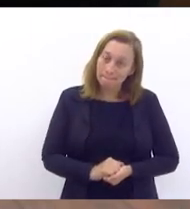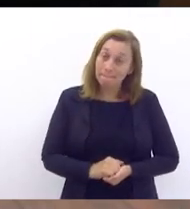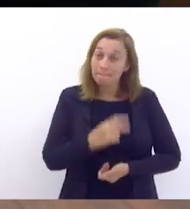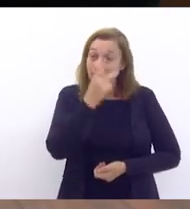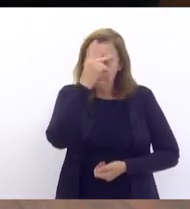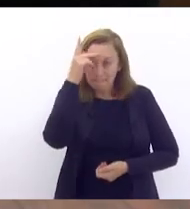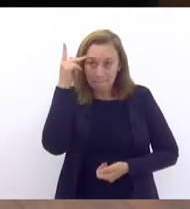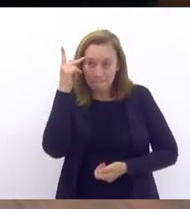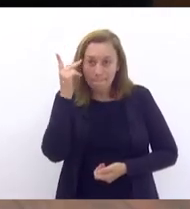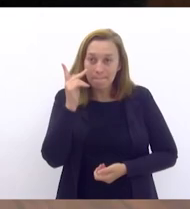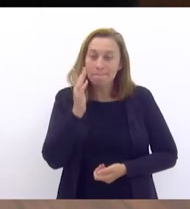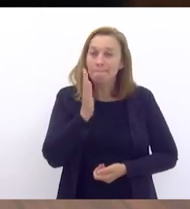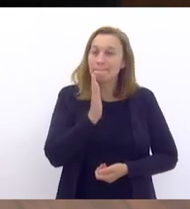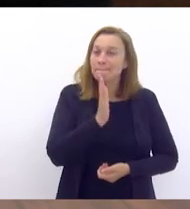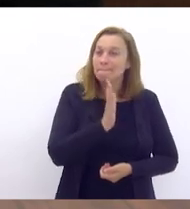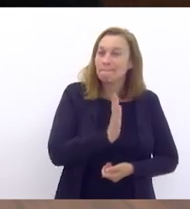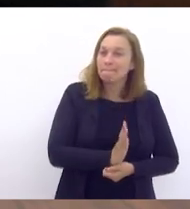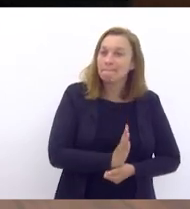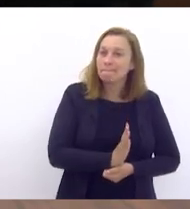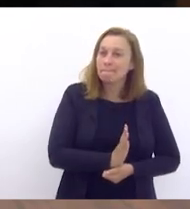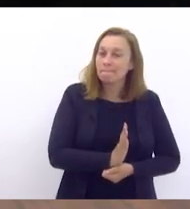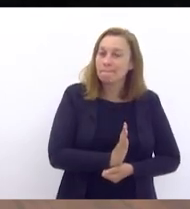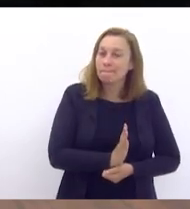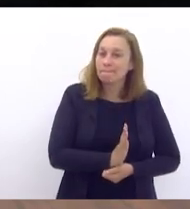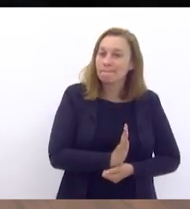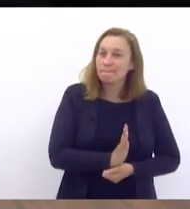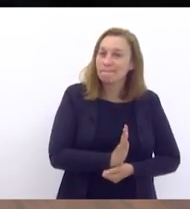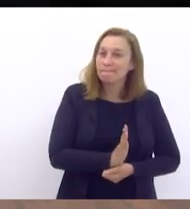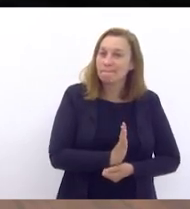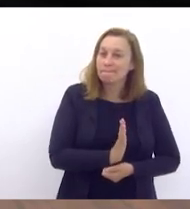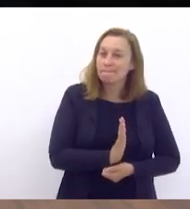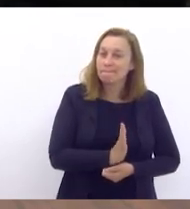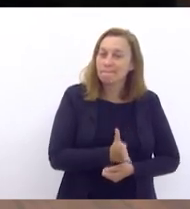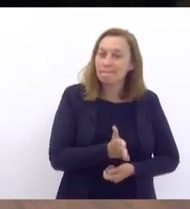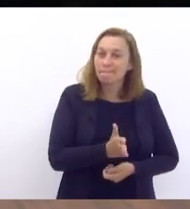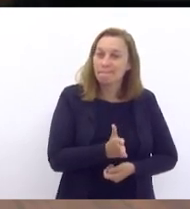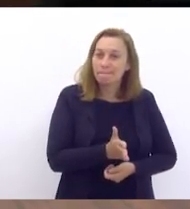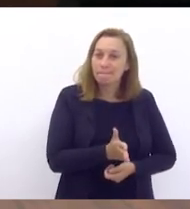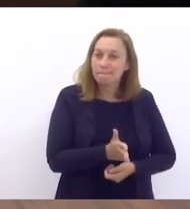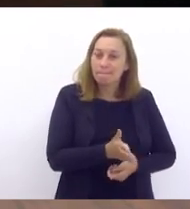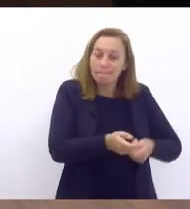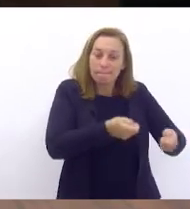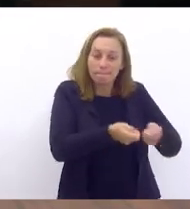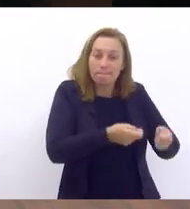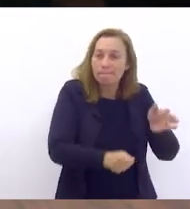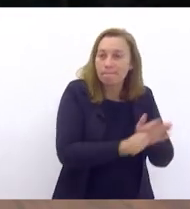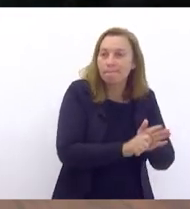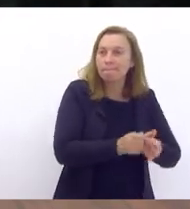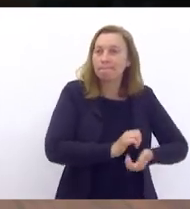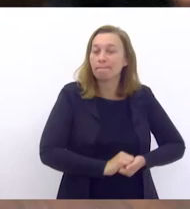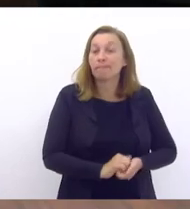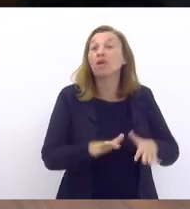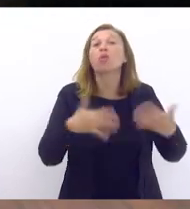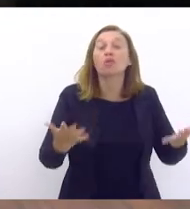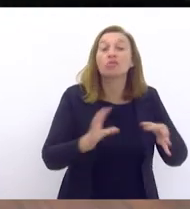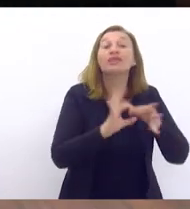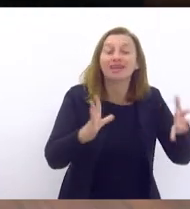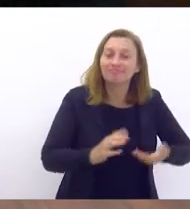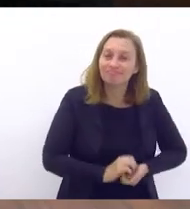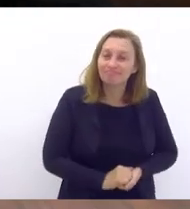alguém que já está absolutamente dominado pelas drogas? Qual é a